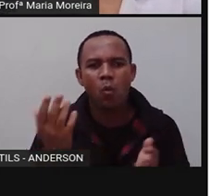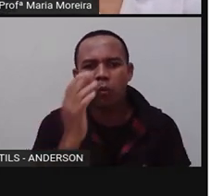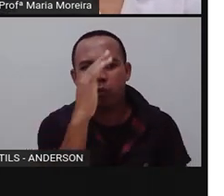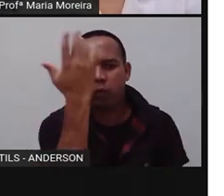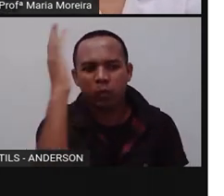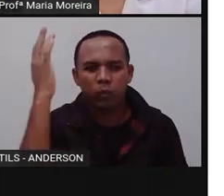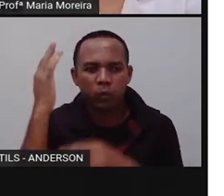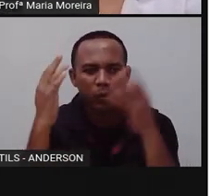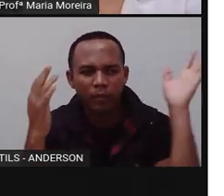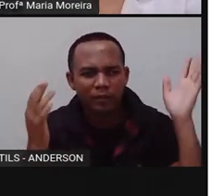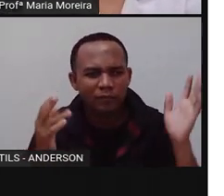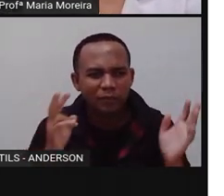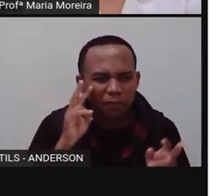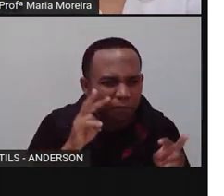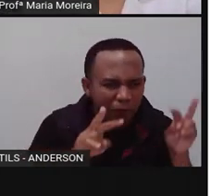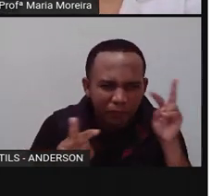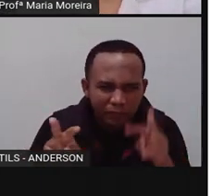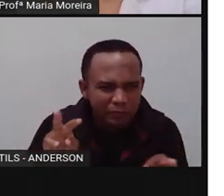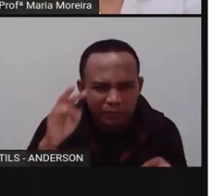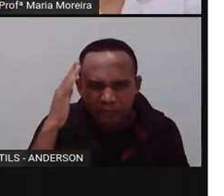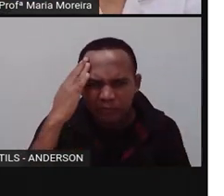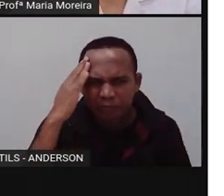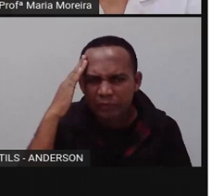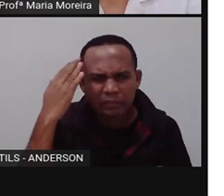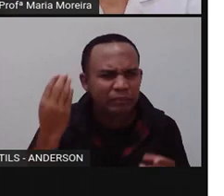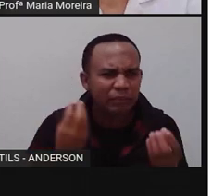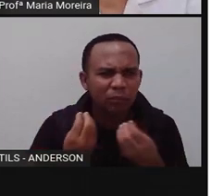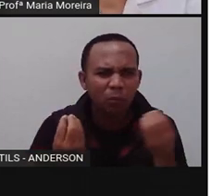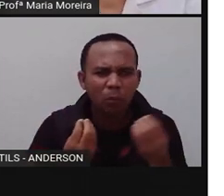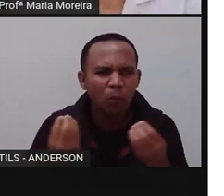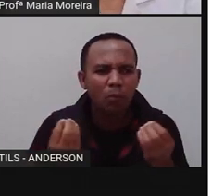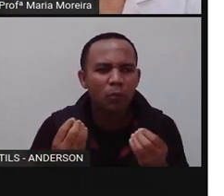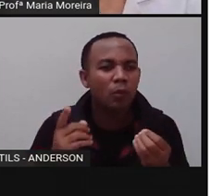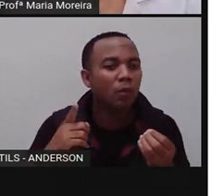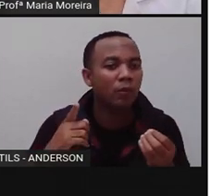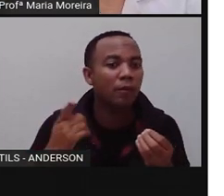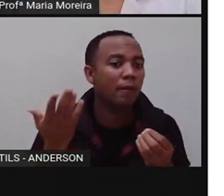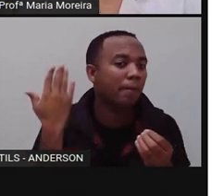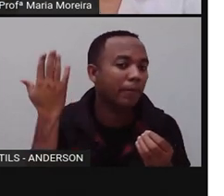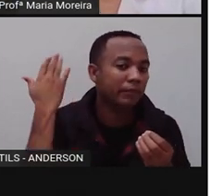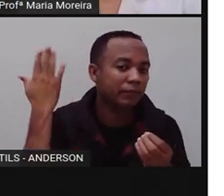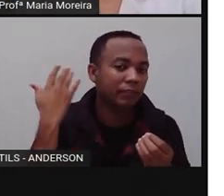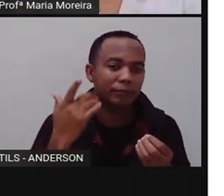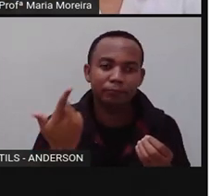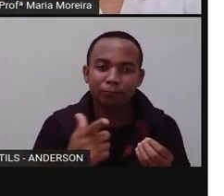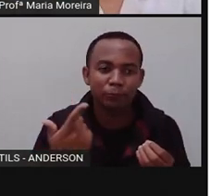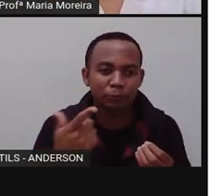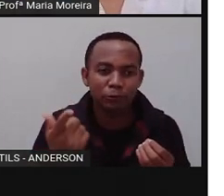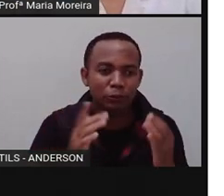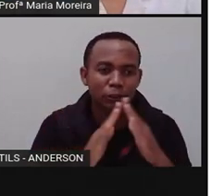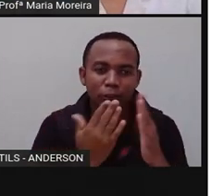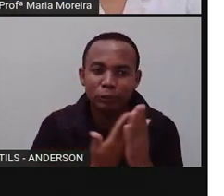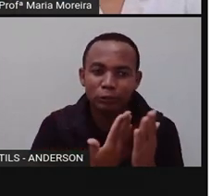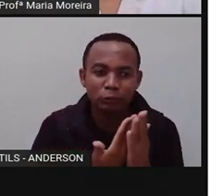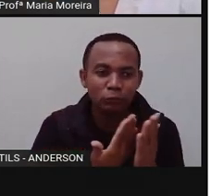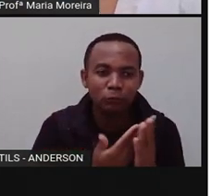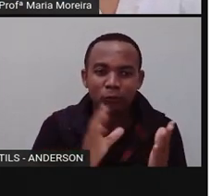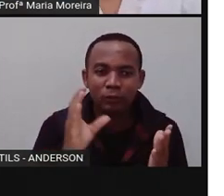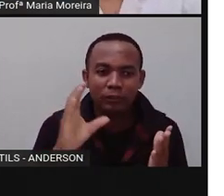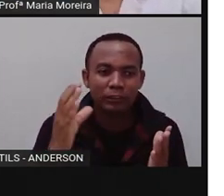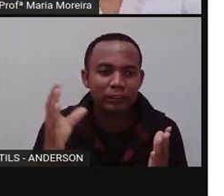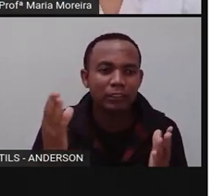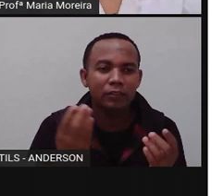que não eram compreendidos por eles. Então, não existia uma explicação científica. Então, se explicava esses fenômenos da